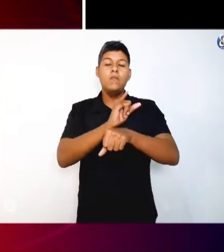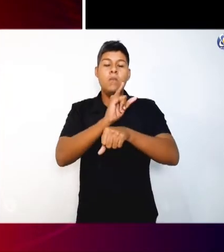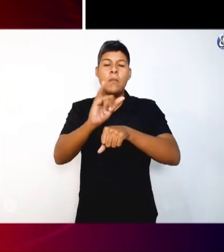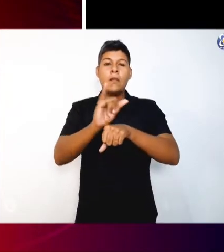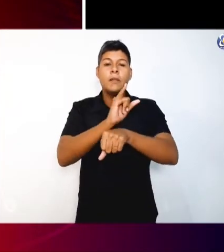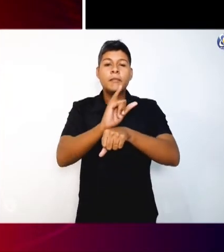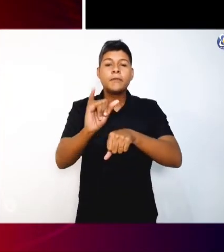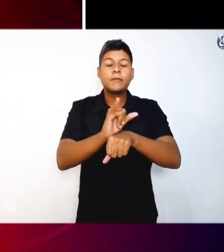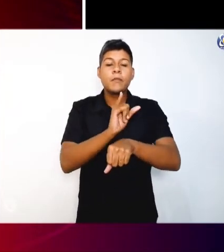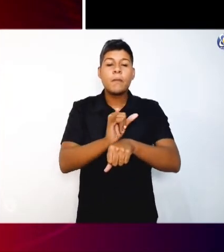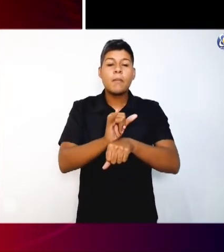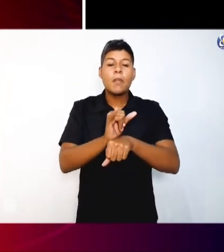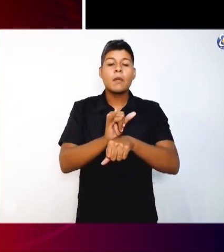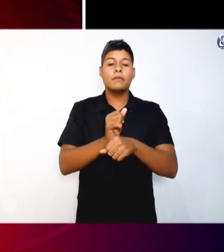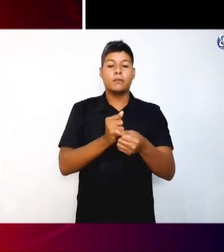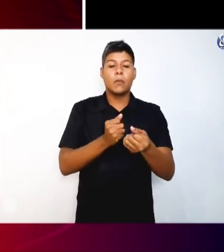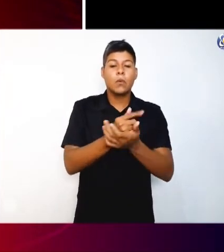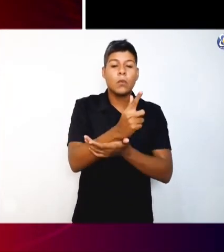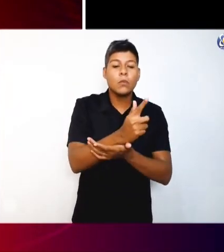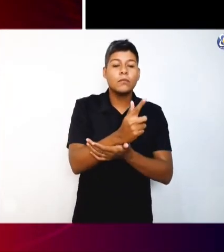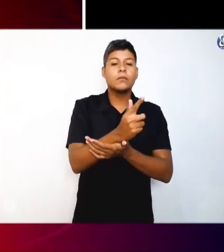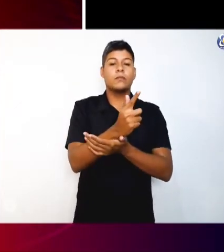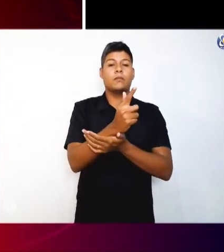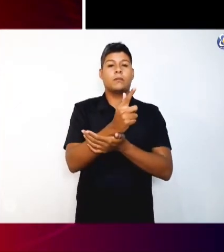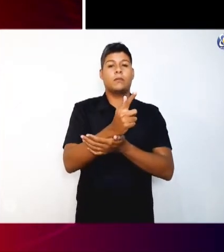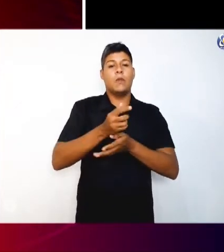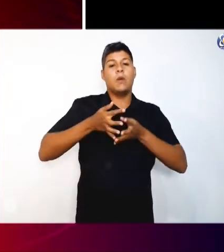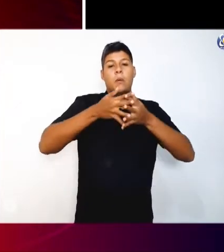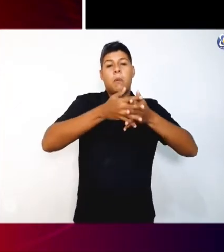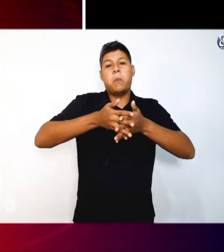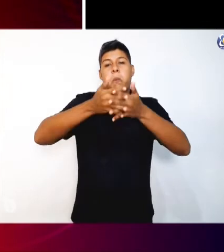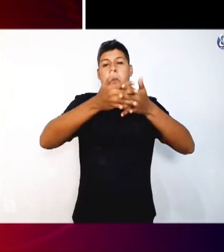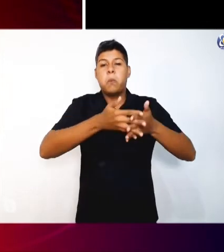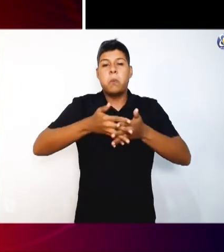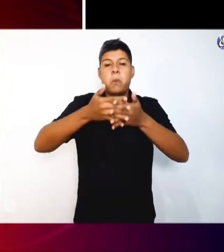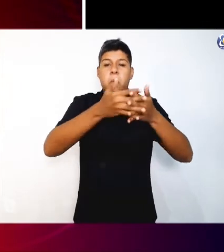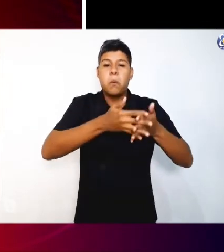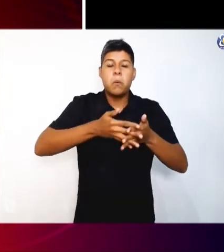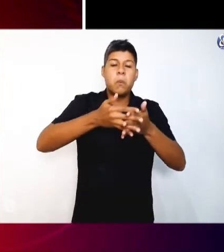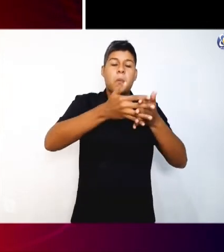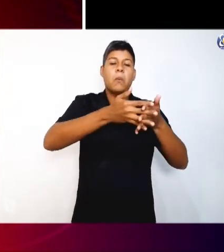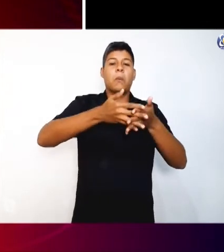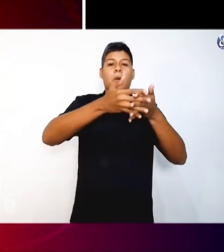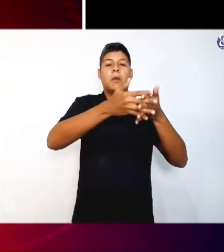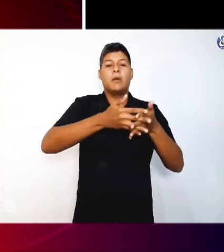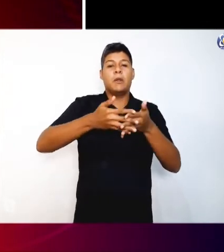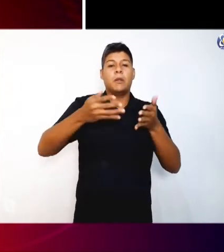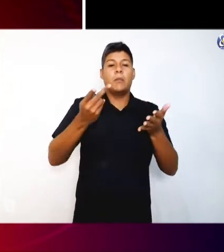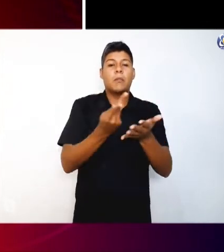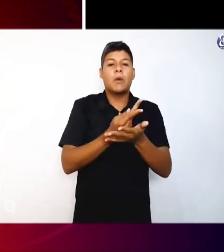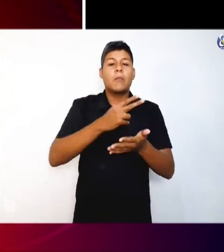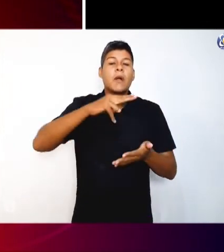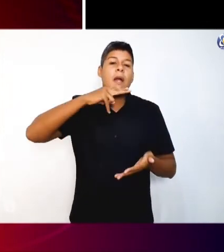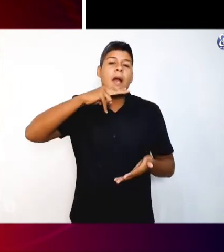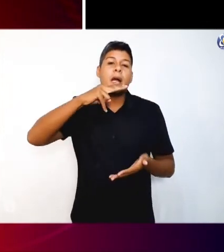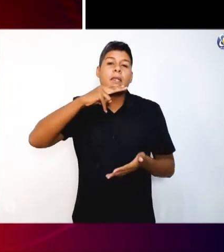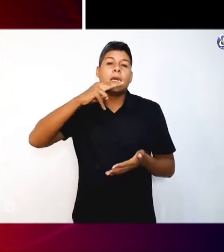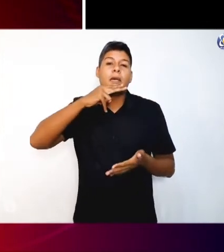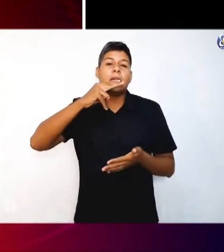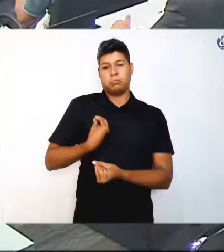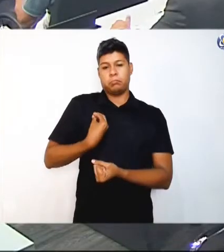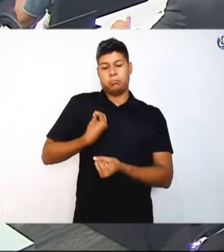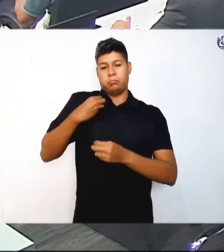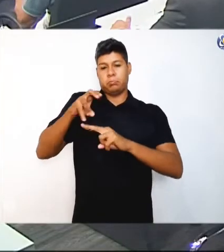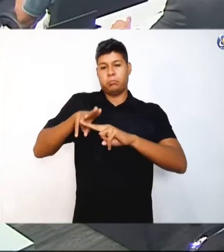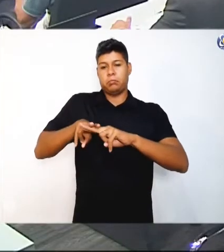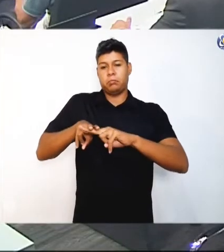assinaram juntos o PL que nomeou de Carlos Antônio Biral Ruas do Loteamento Alvorada da Barra Bonita em Terras de Botucatu.